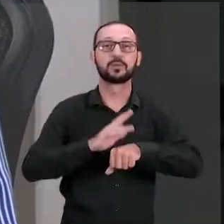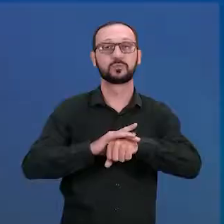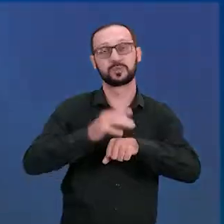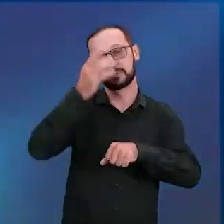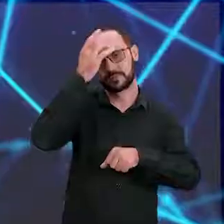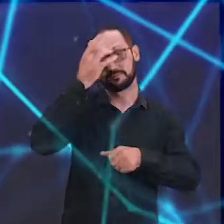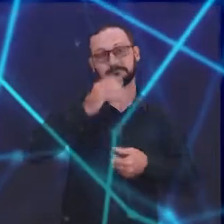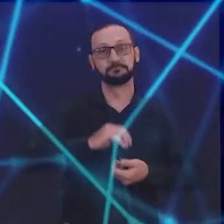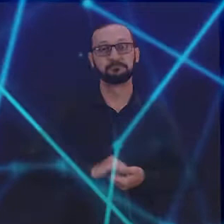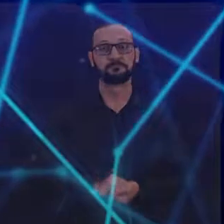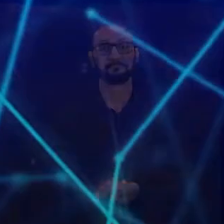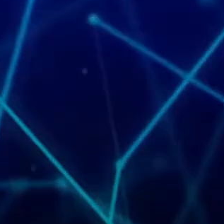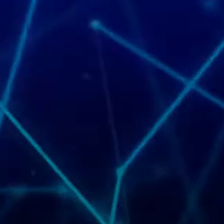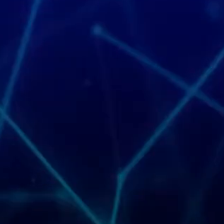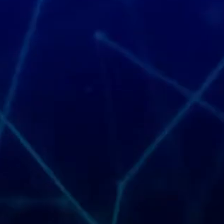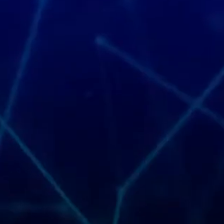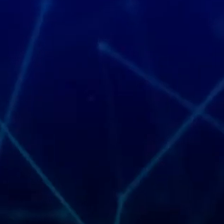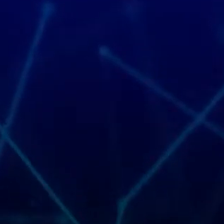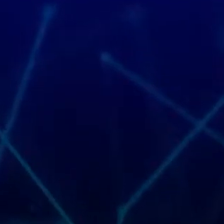pessoas.